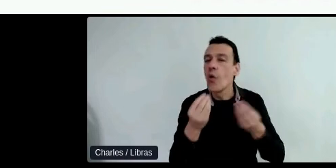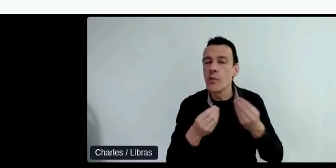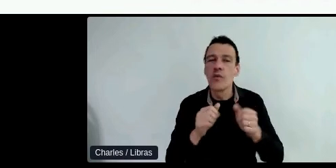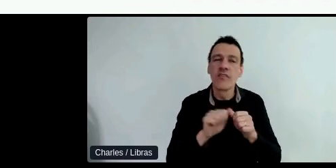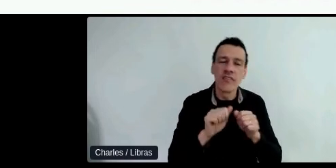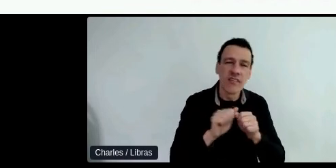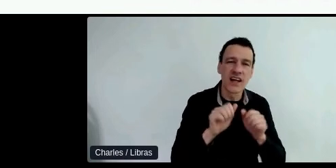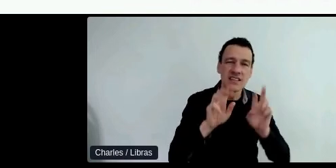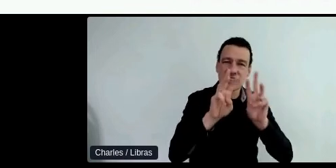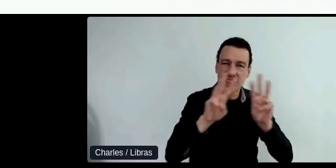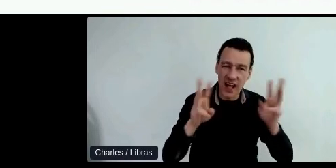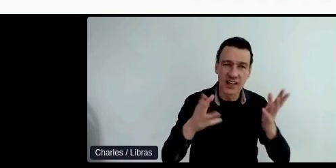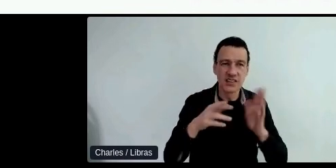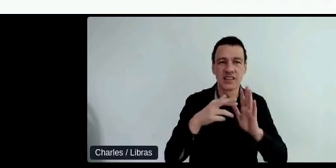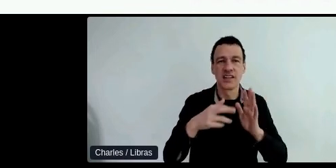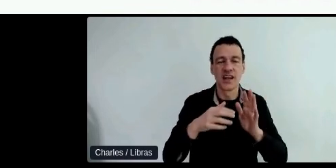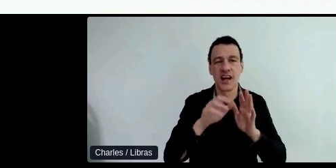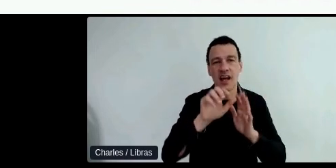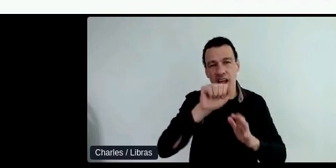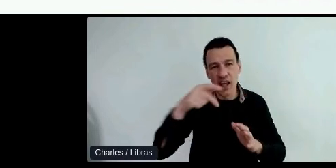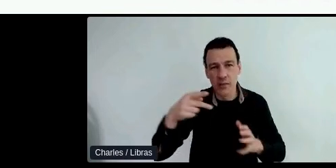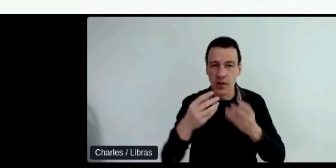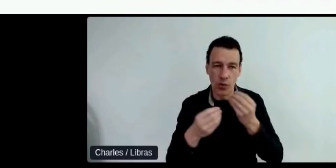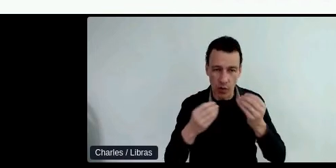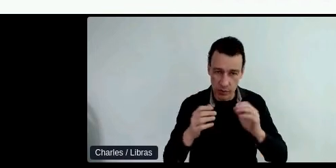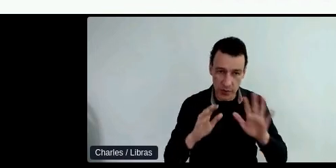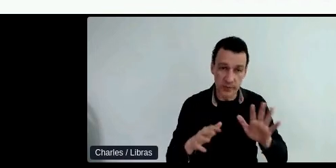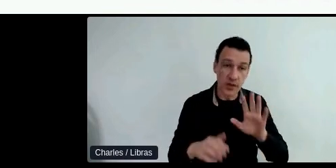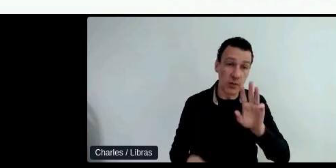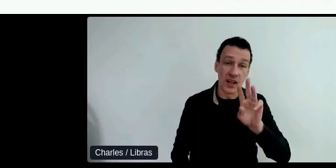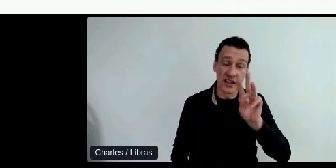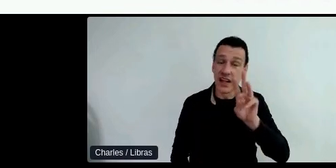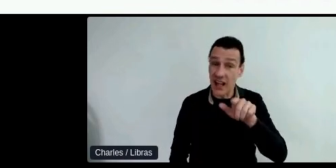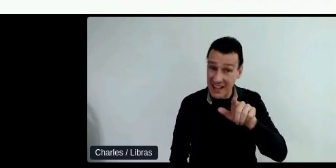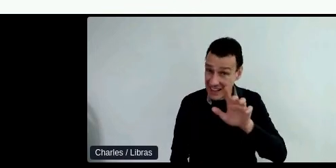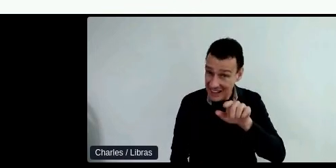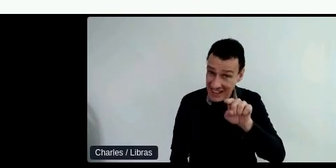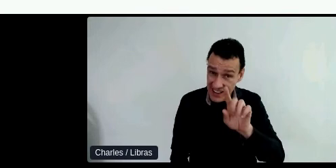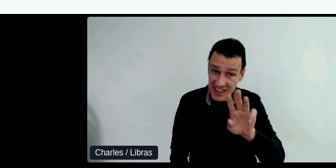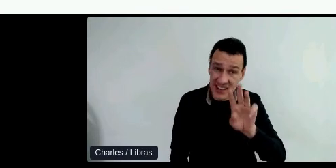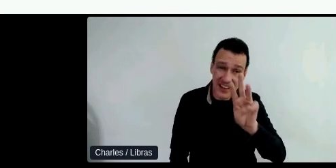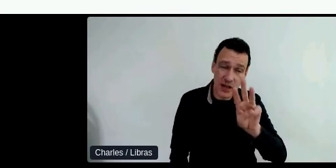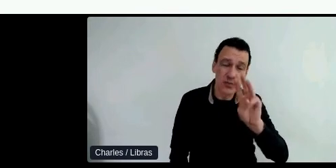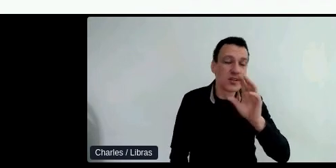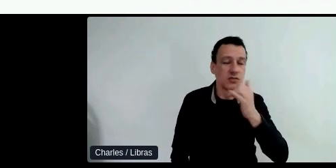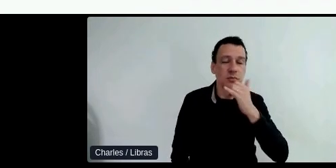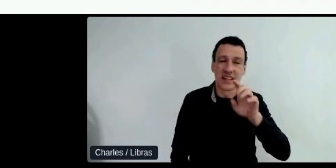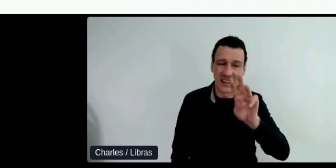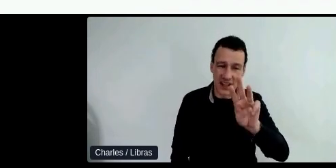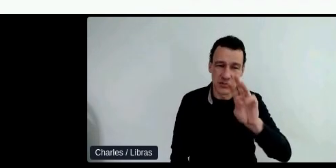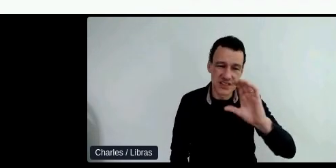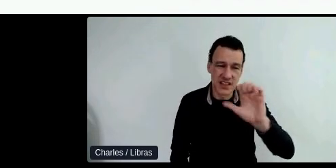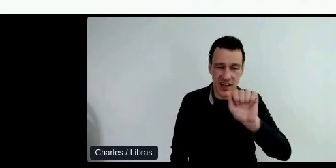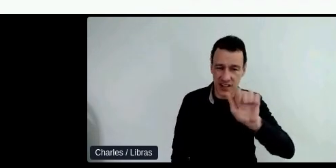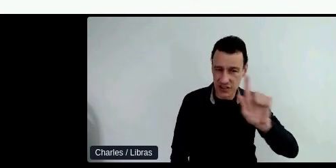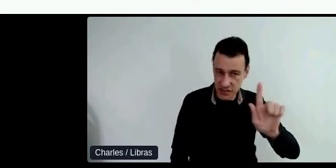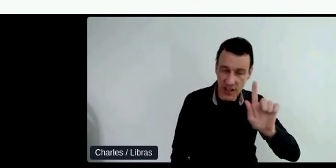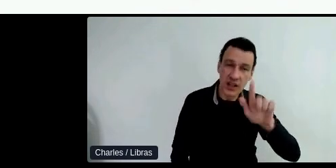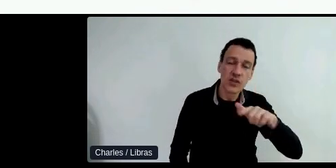app. Então, a WCAG é um documento muito importante, com várias